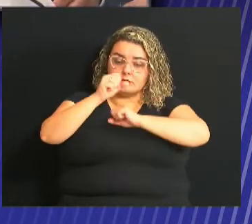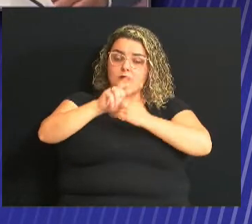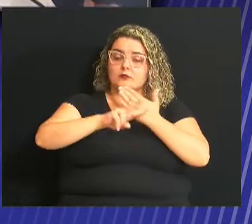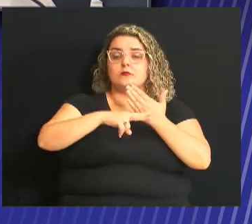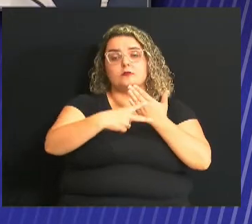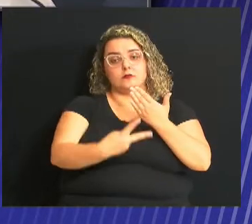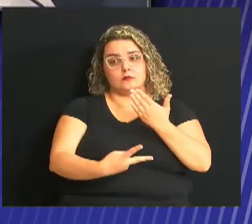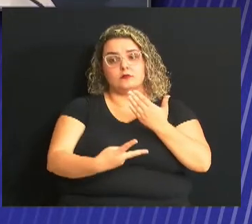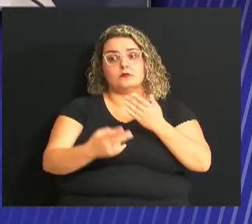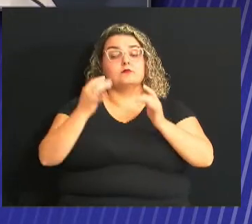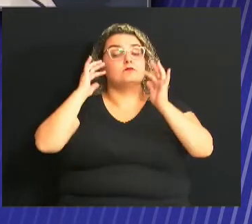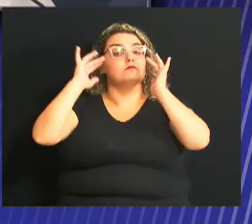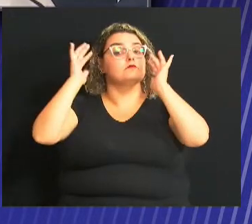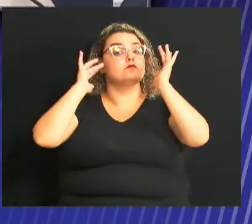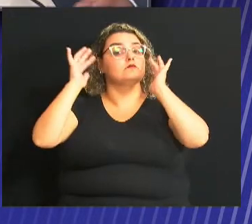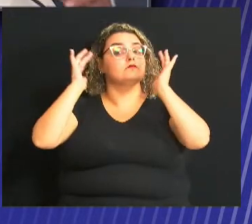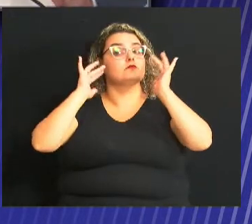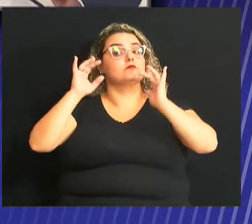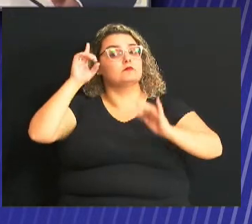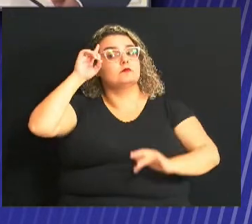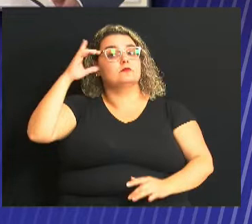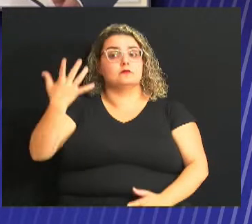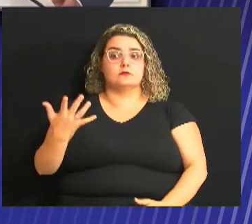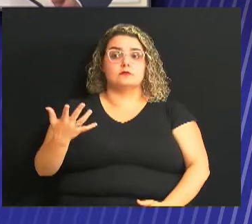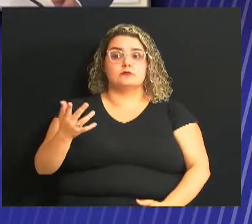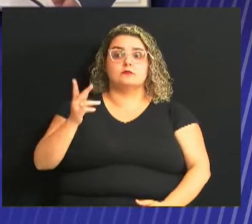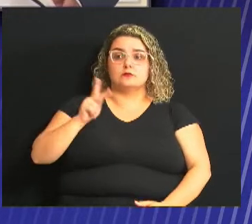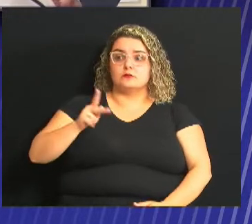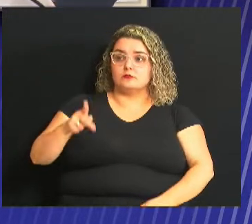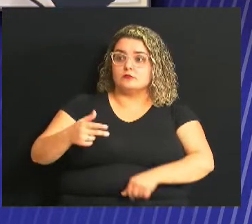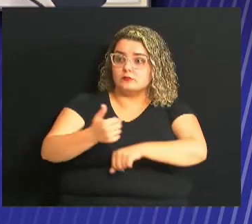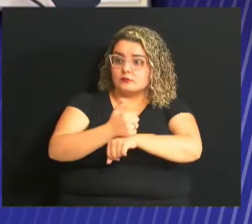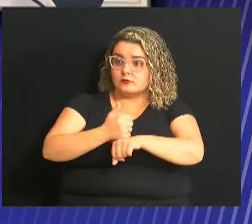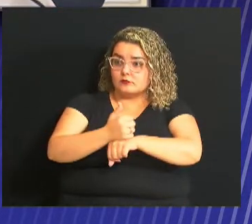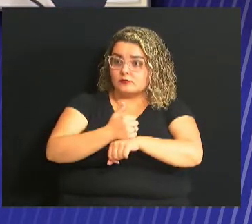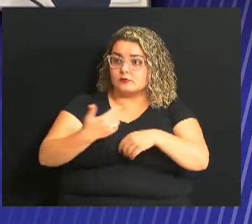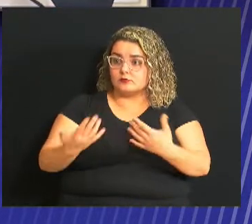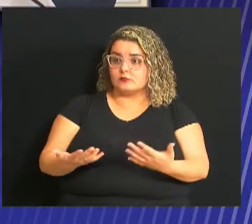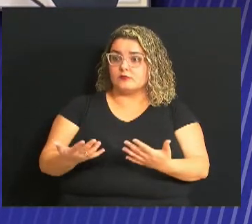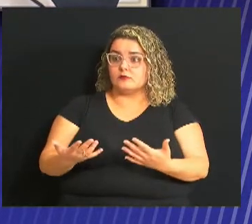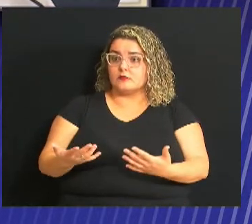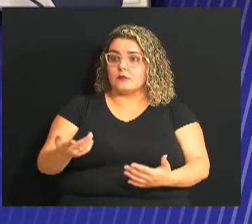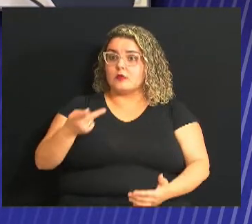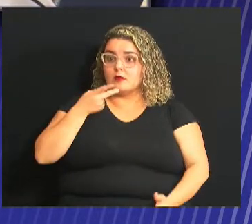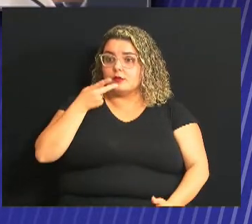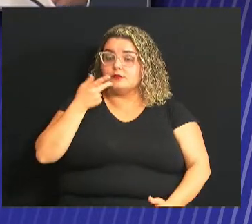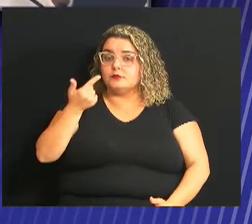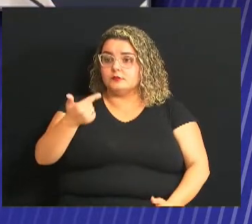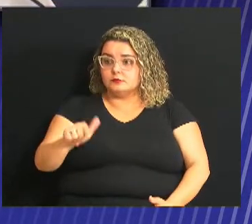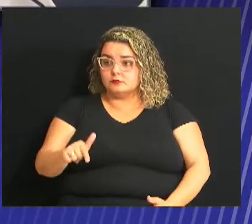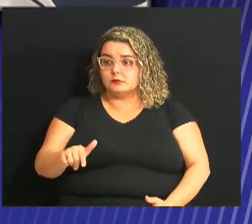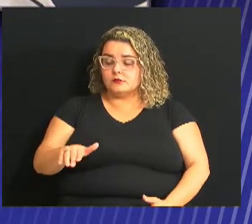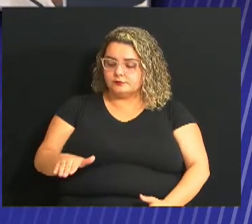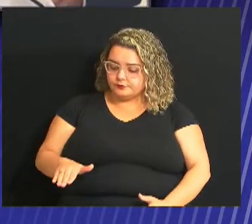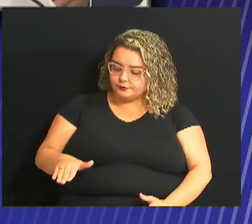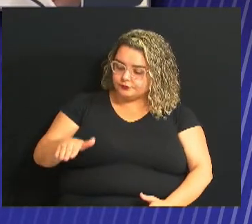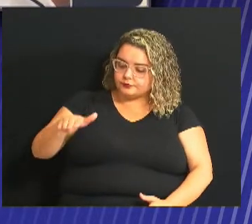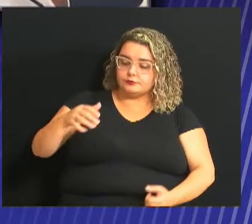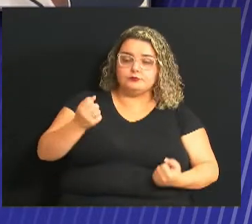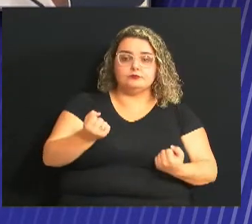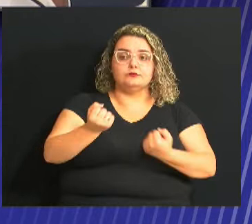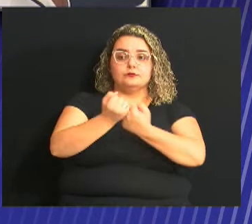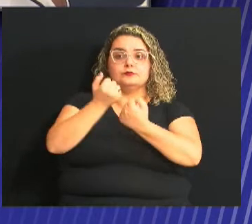consequentemente, sonhar um dia em ser professor. E ele ressalta mais uma vez que, desde pequeno, com o apoio de sua